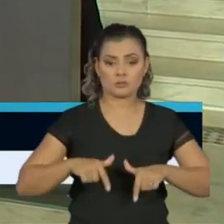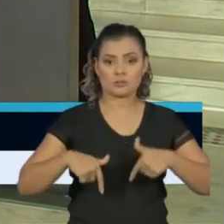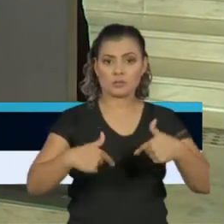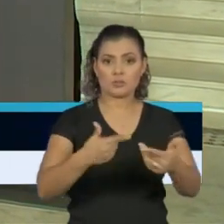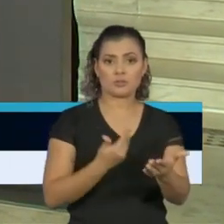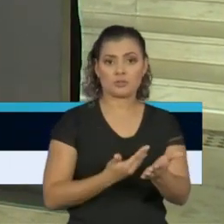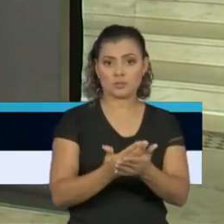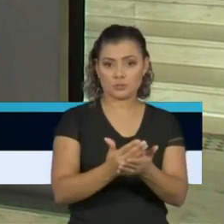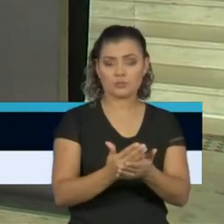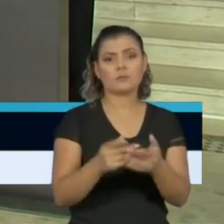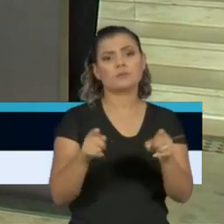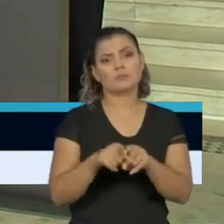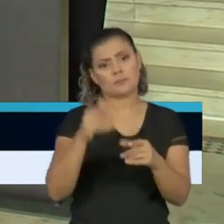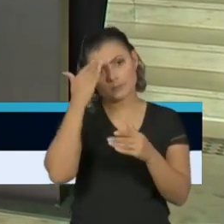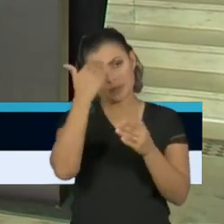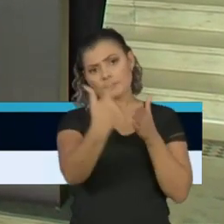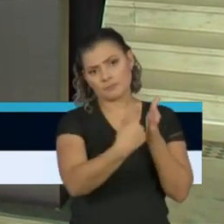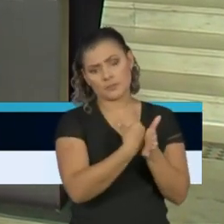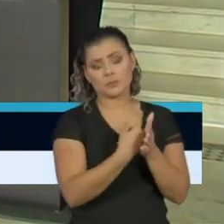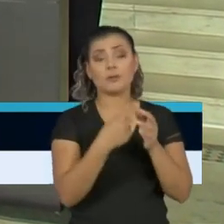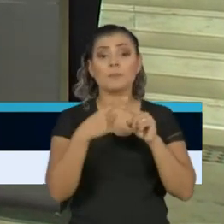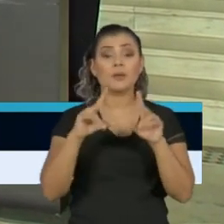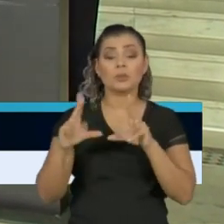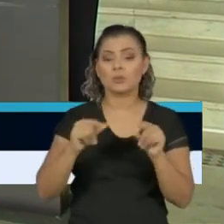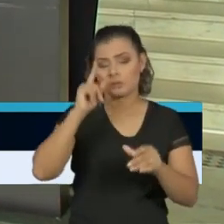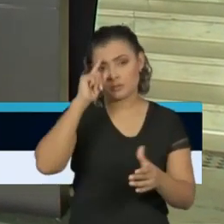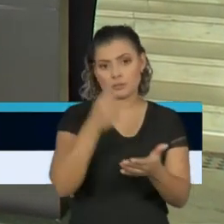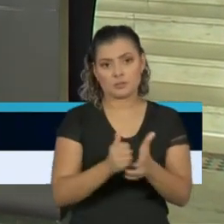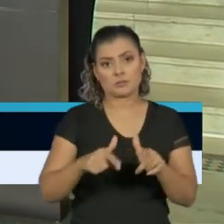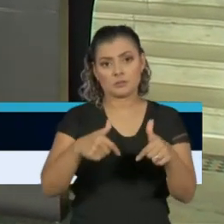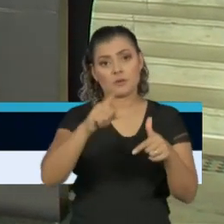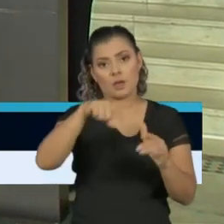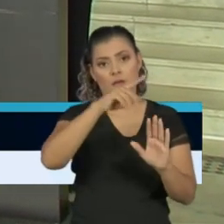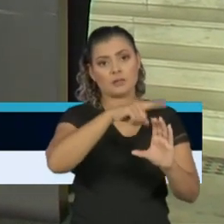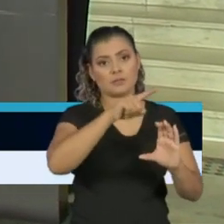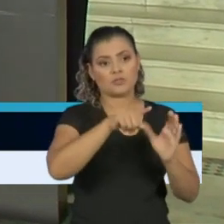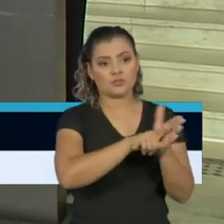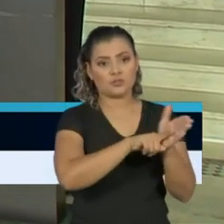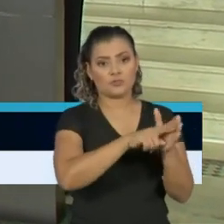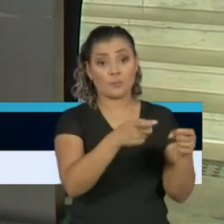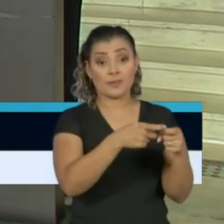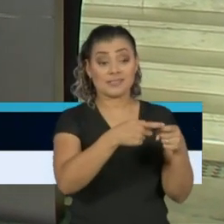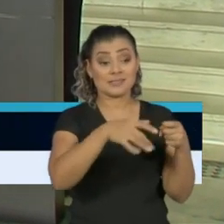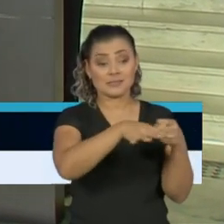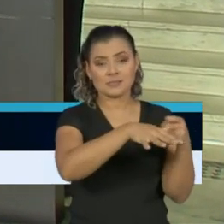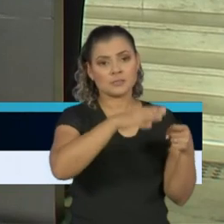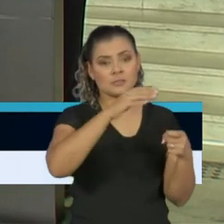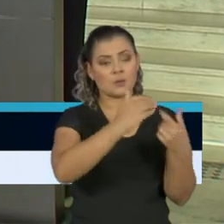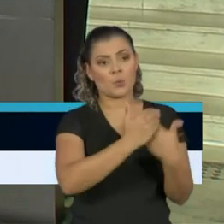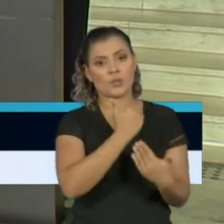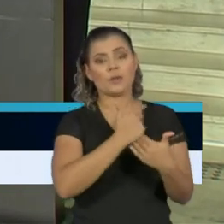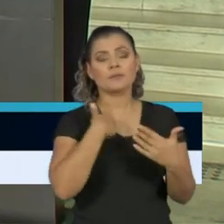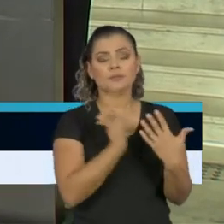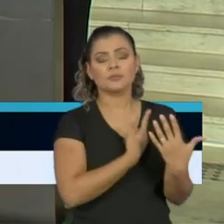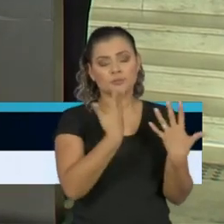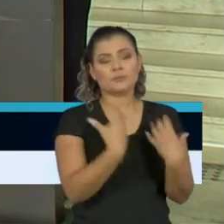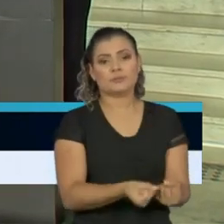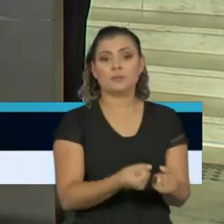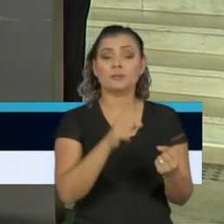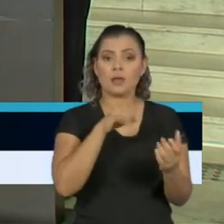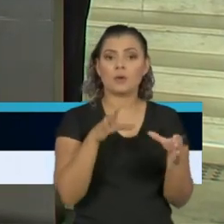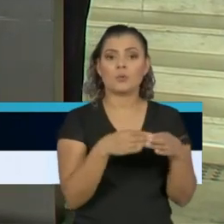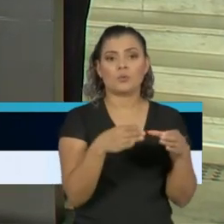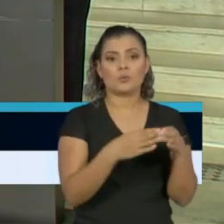renovando o agradecimento à sua pergunta, elas são amparadas na medicina, em profissionais, médicos, que compõem o Centro